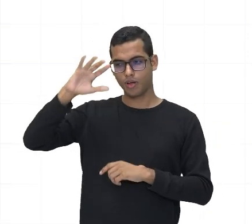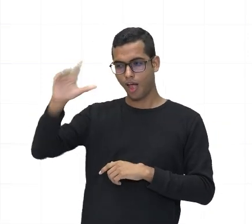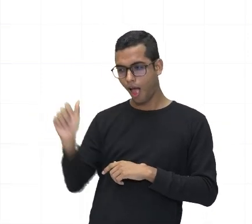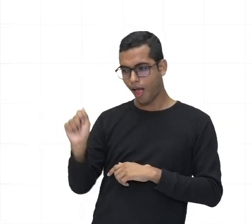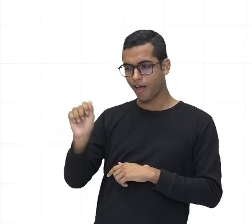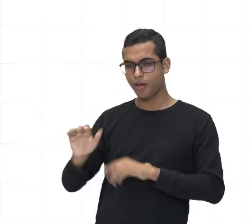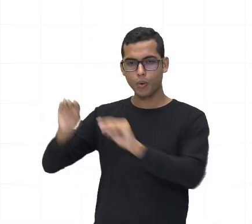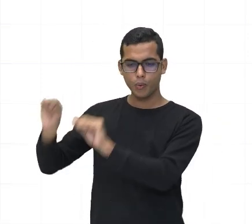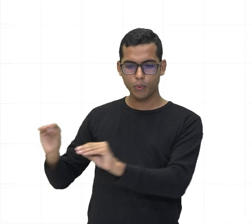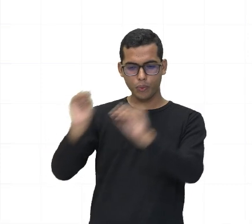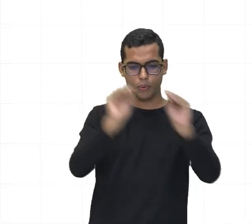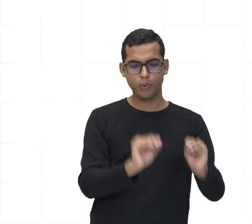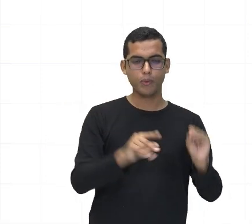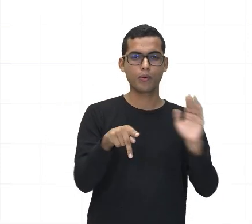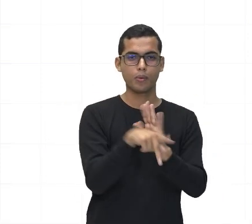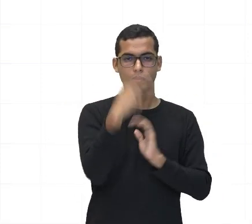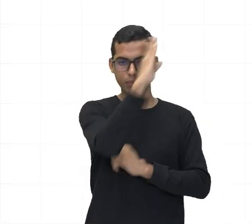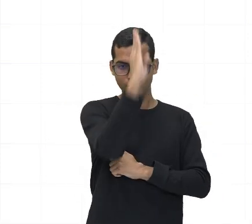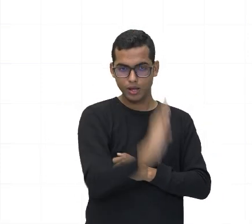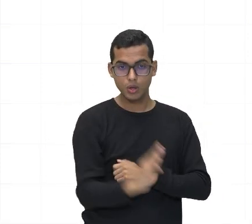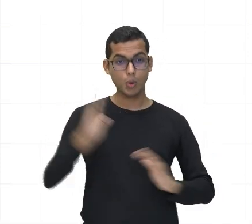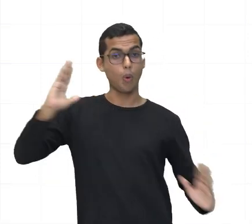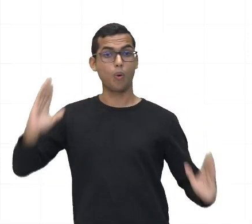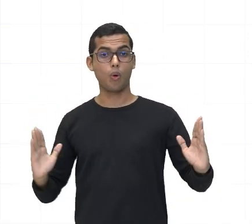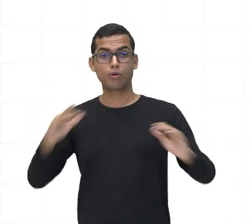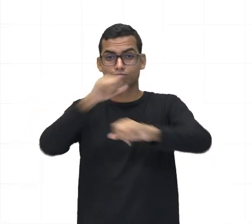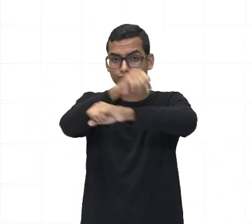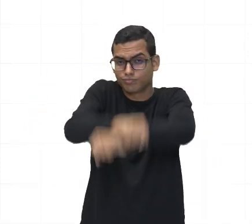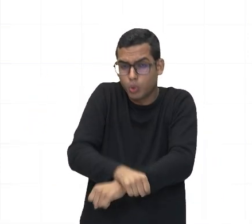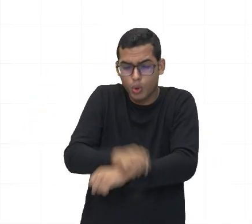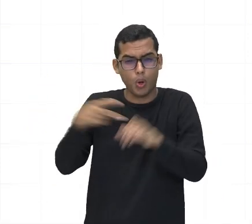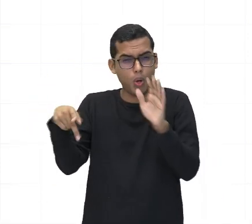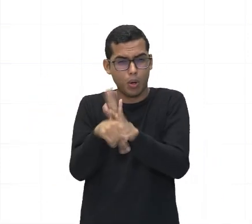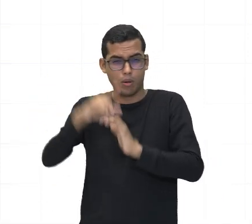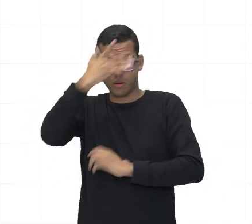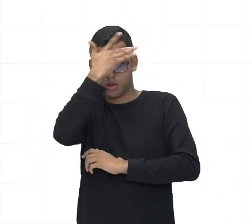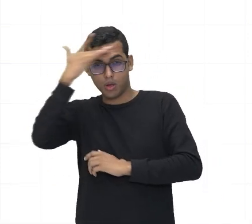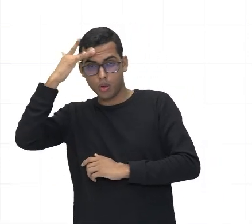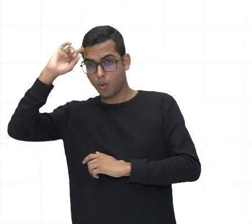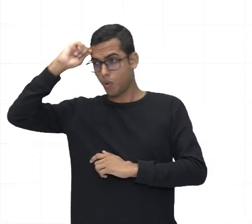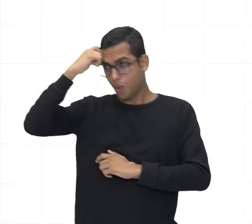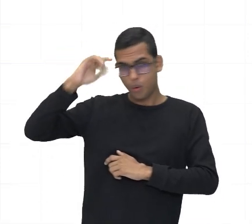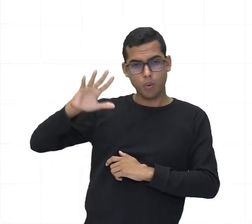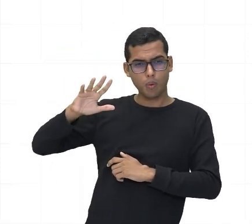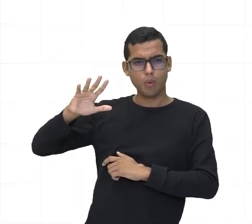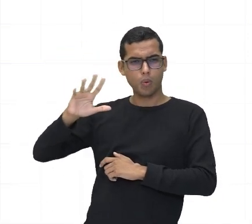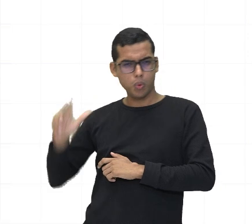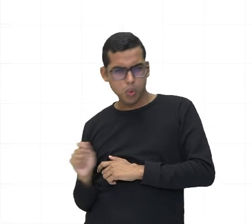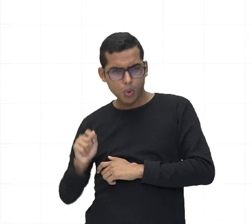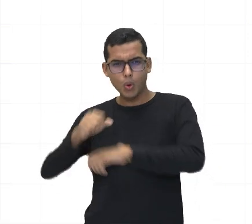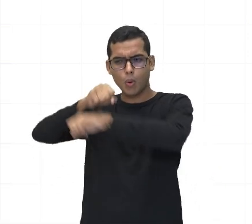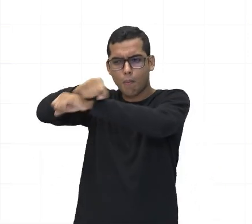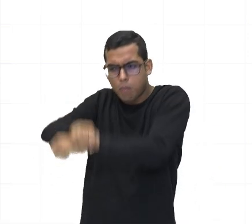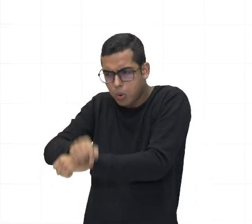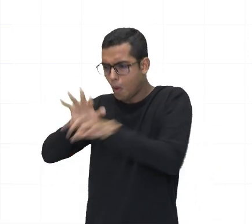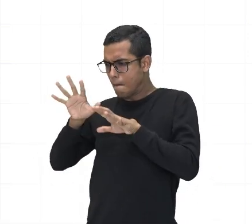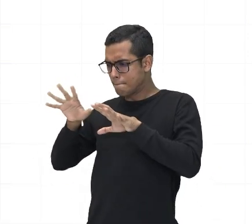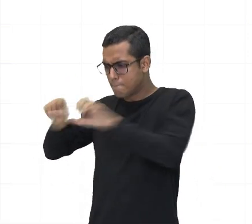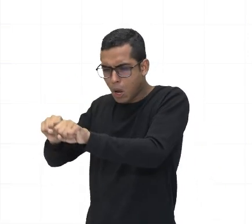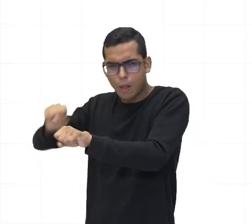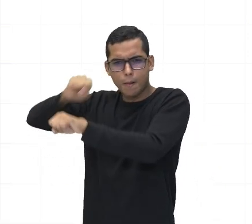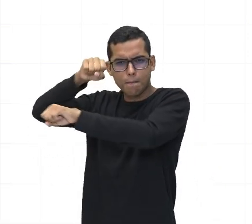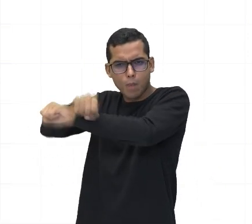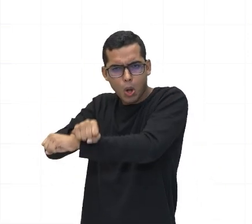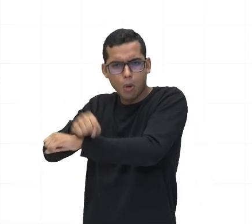escravidão, quando os negros africanos foram ali dominados e escravizados